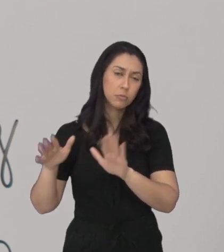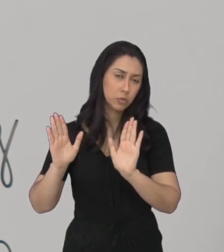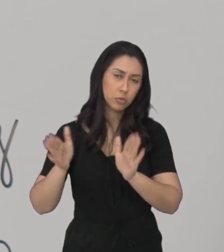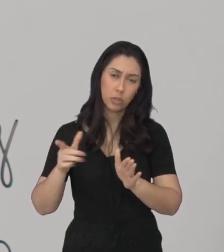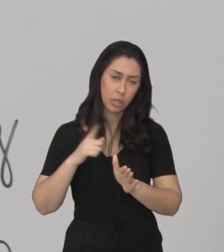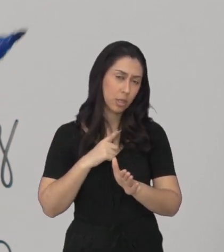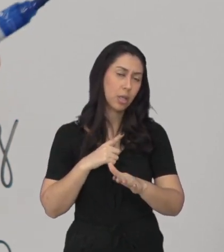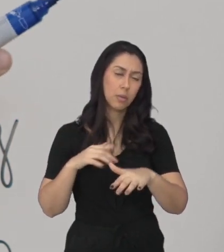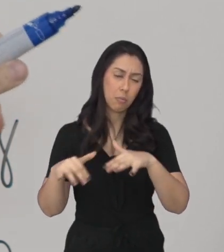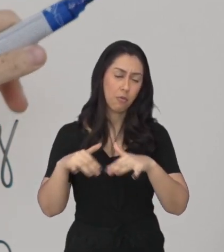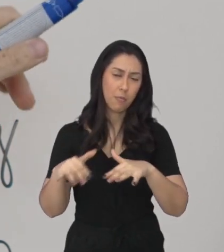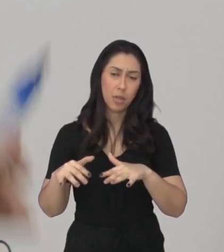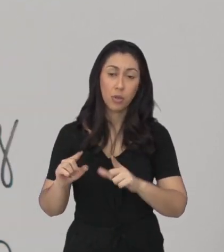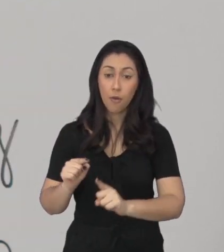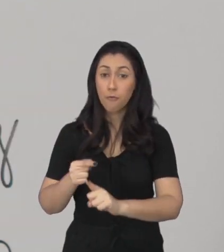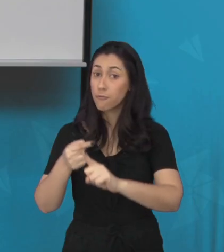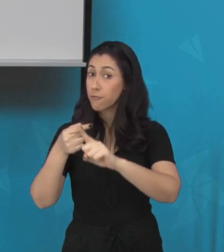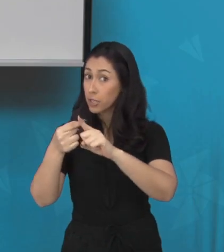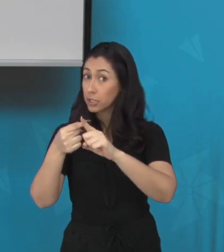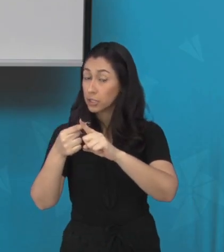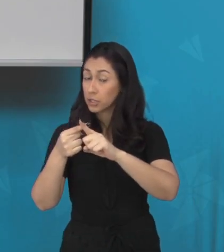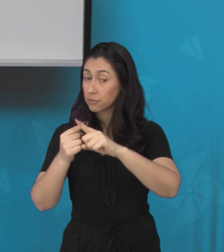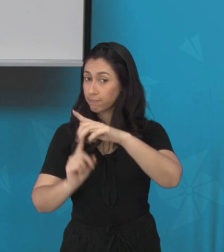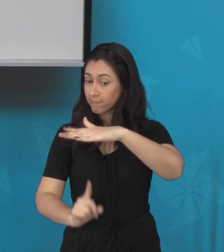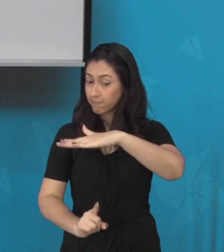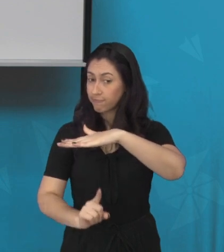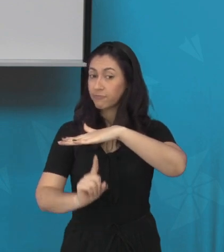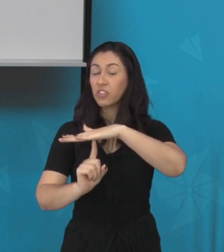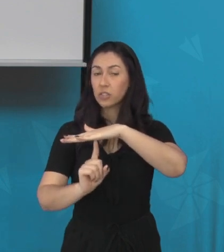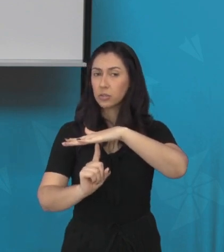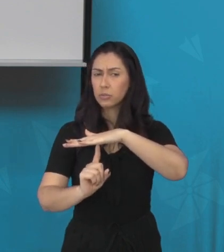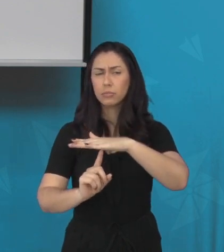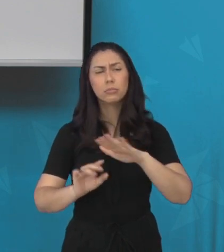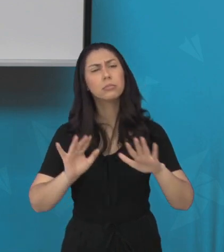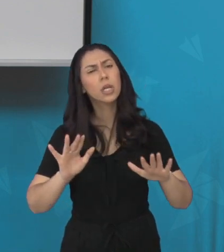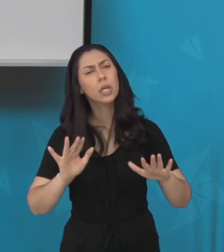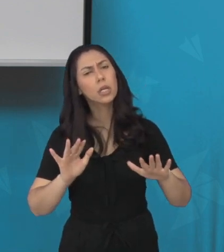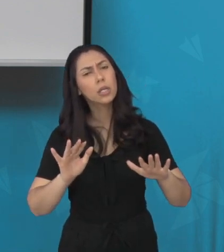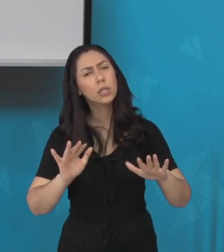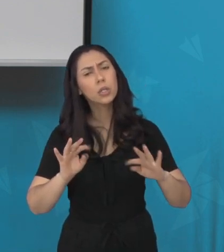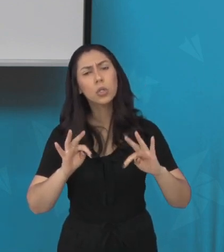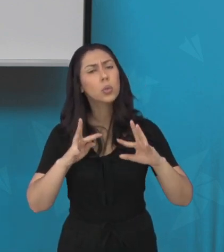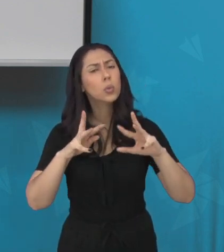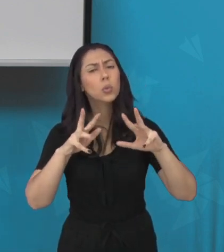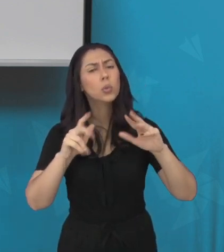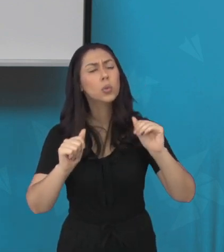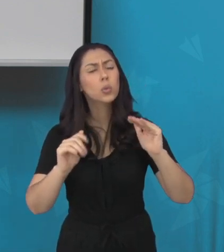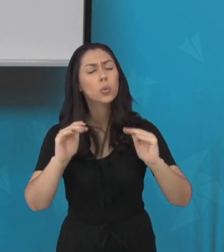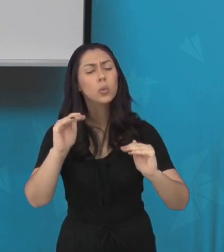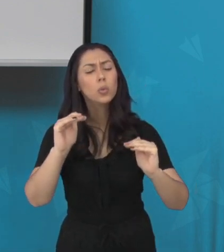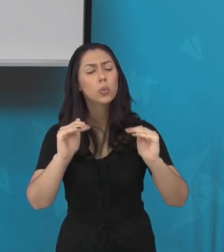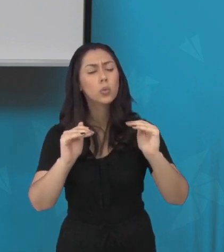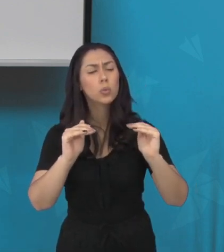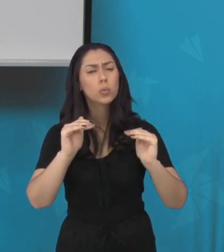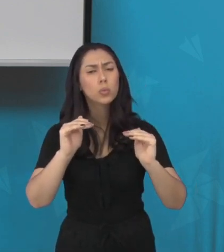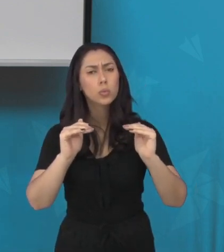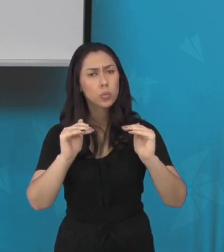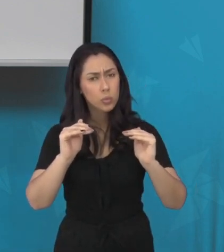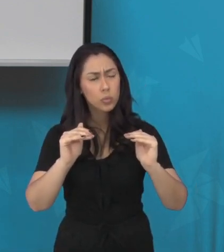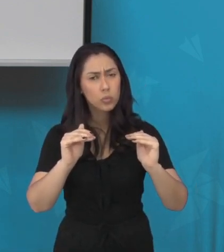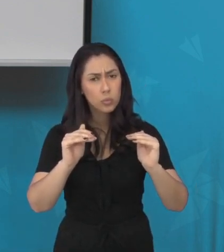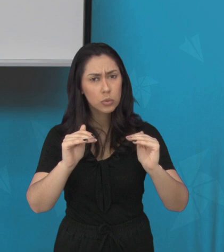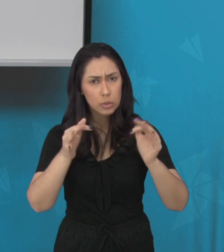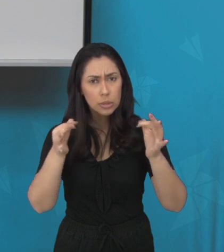tenho movimento, vezes a normal. Não está em equilíbrio, não está tudo no estado